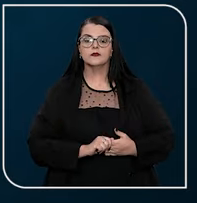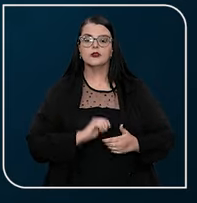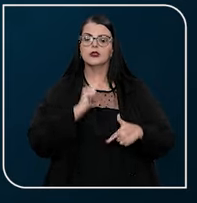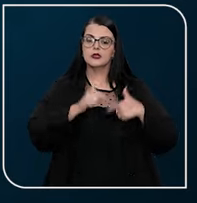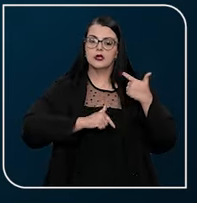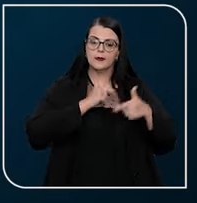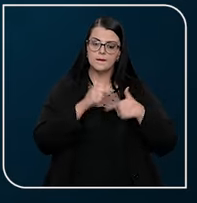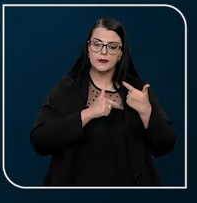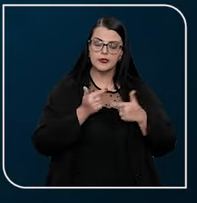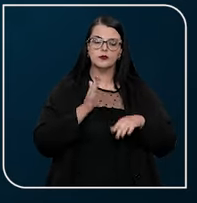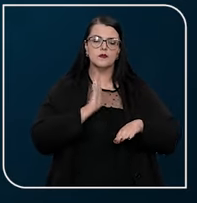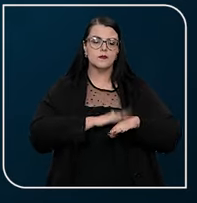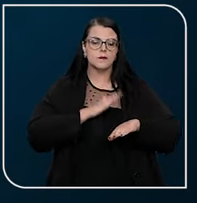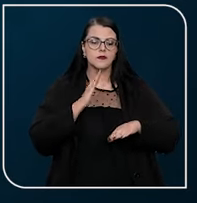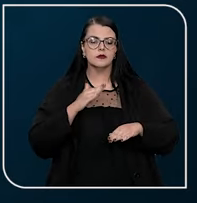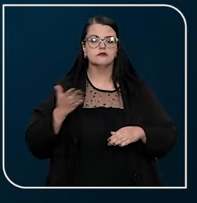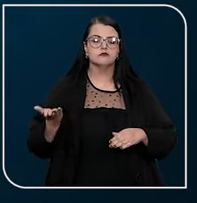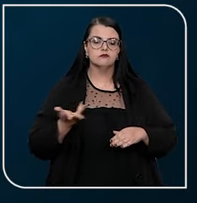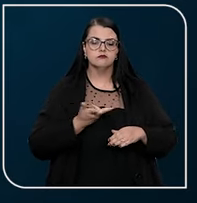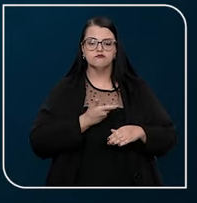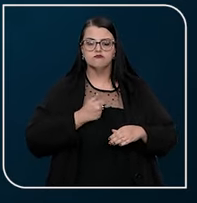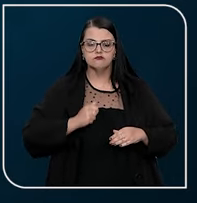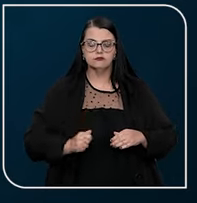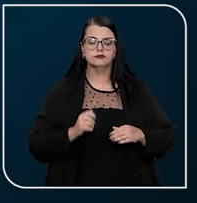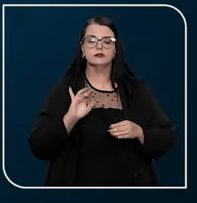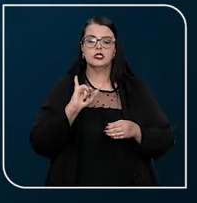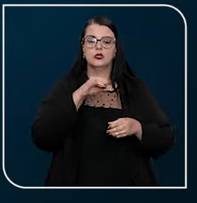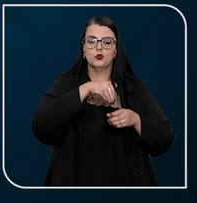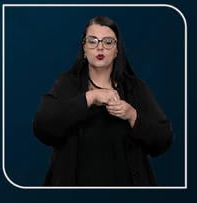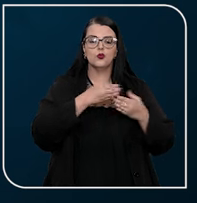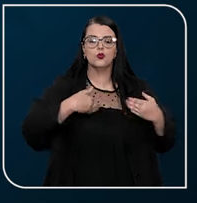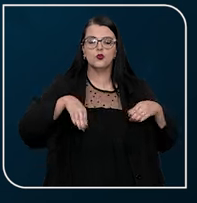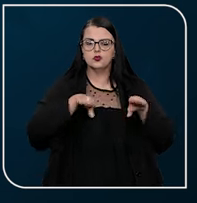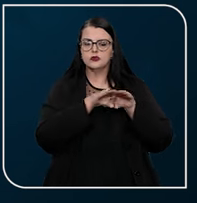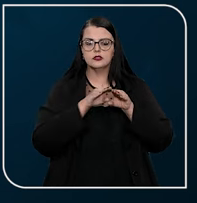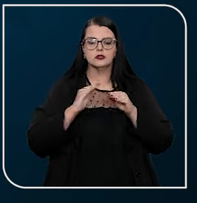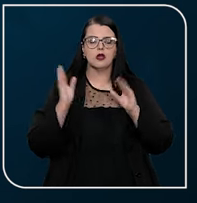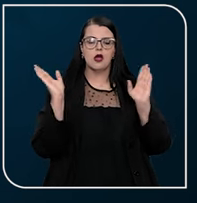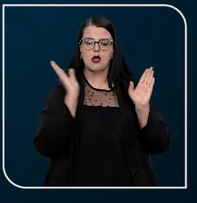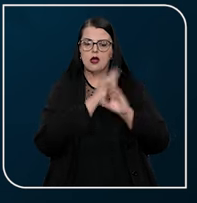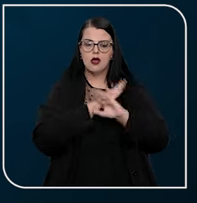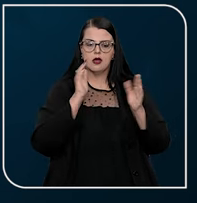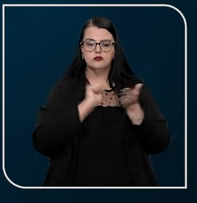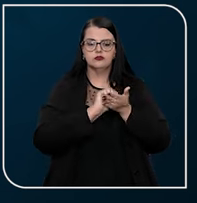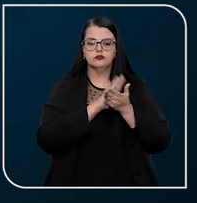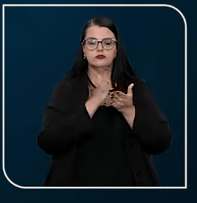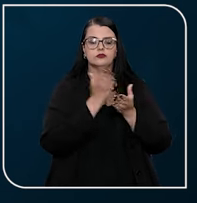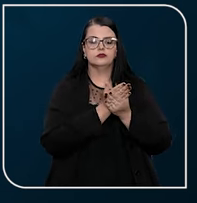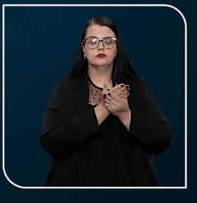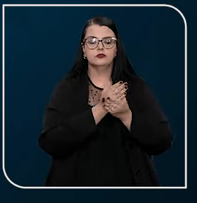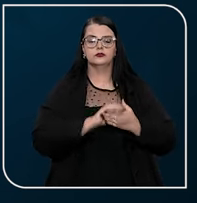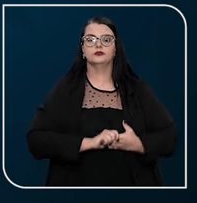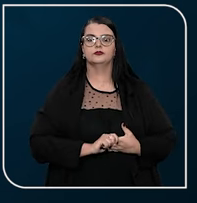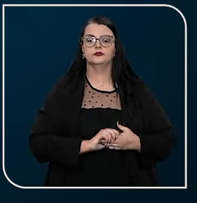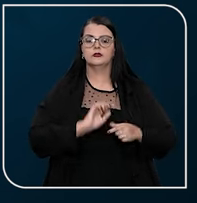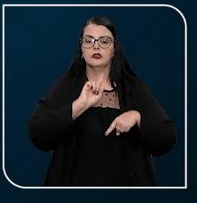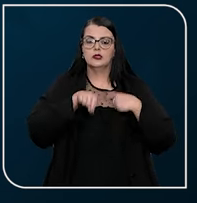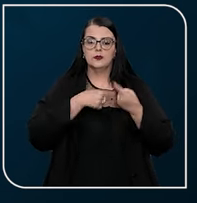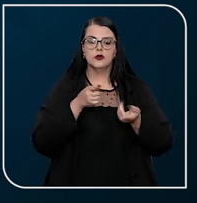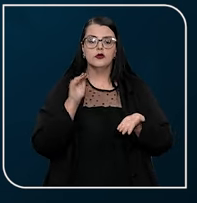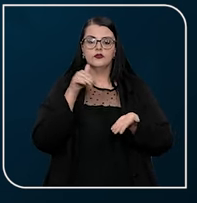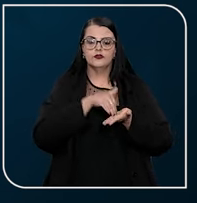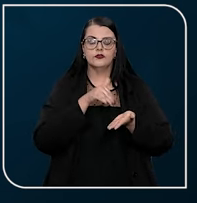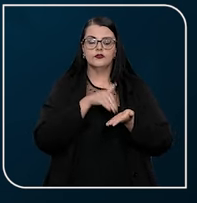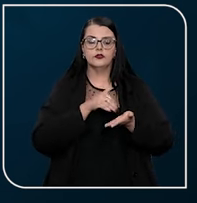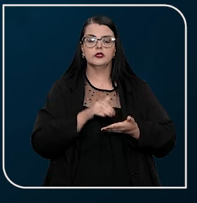a ideia que o trabalho se torne cada vez mais eficiente e inclusivo e mais ágil a tramitação dos processos no